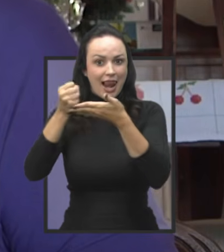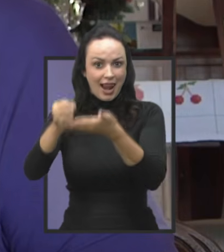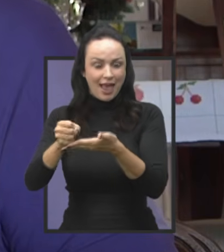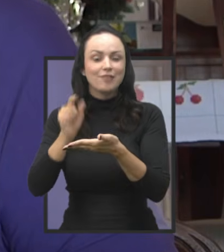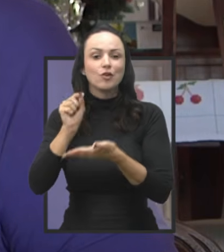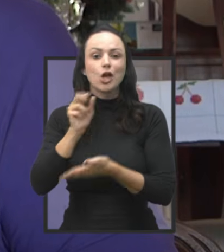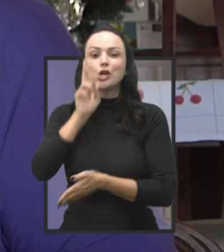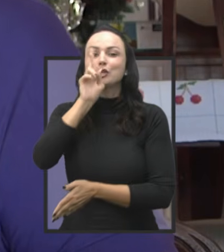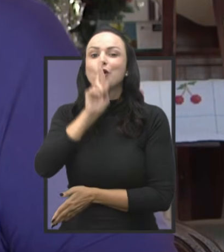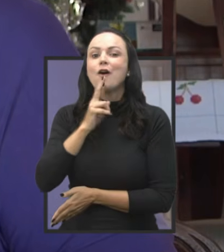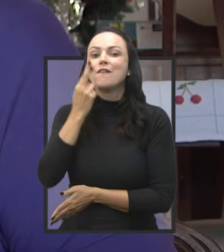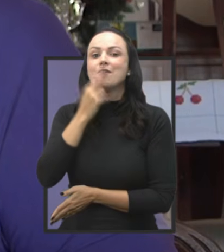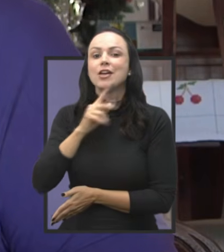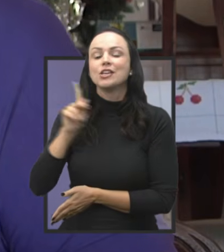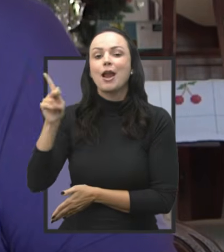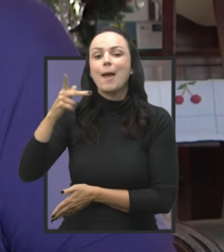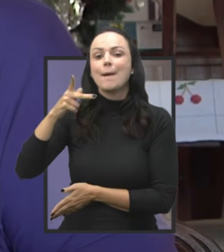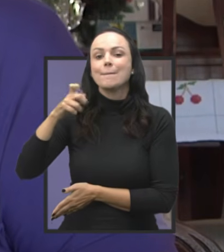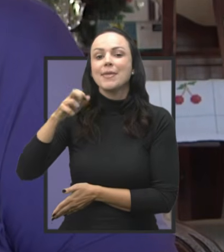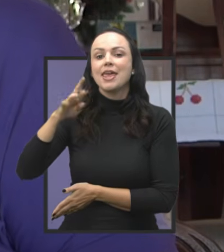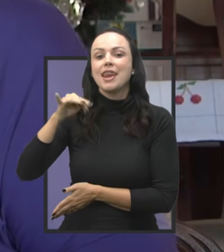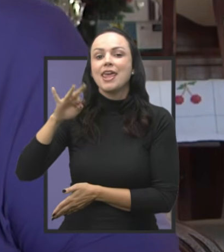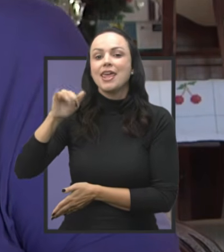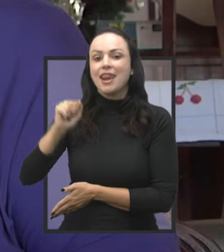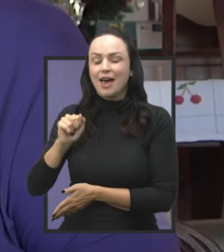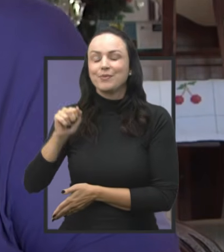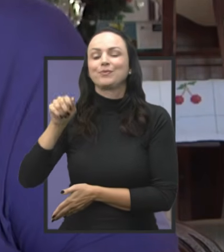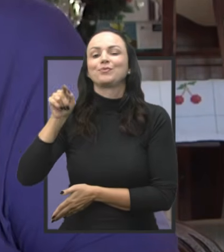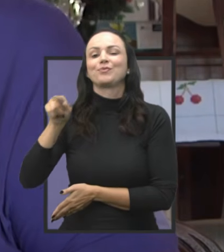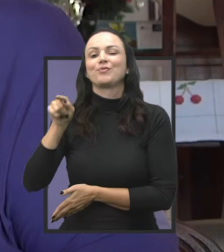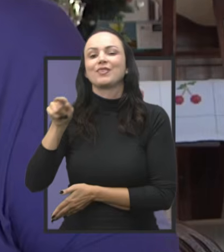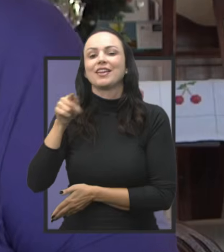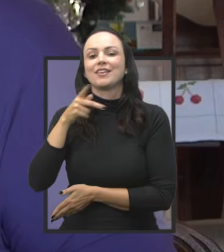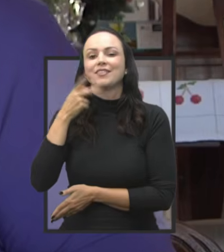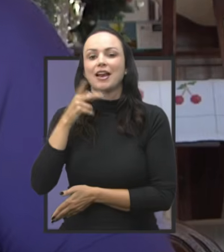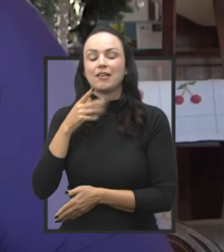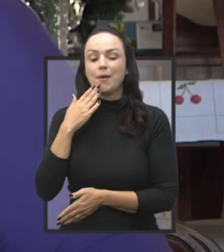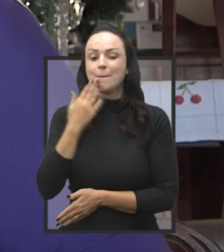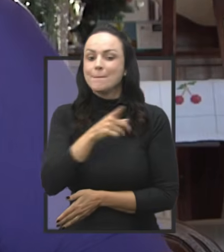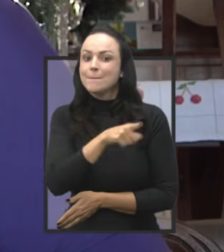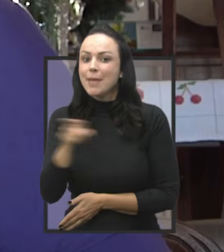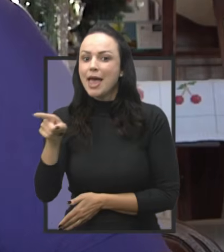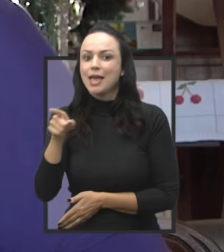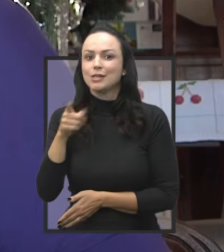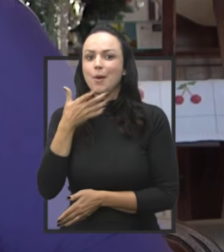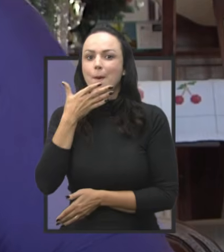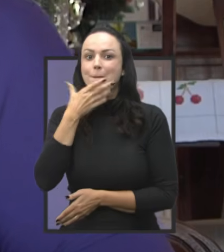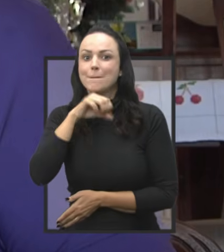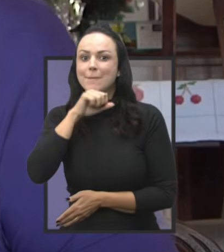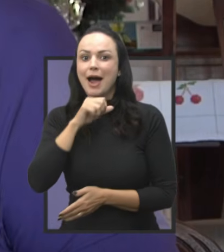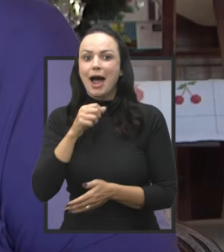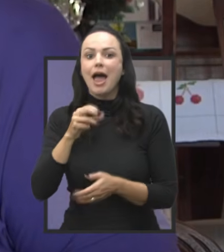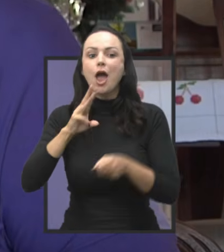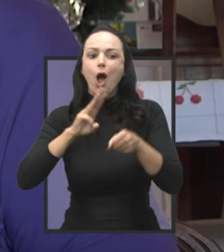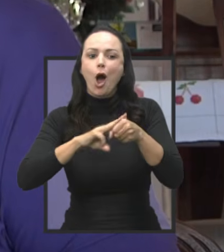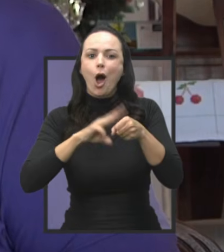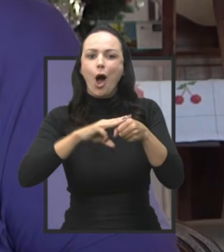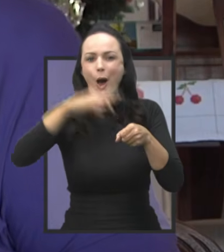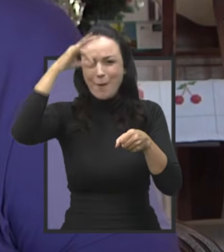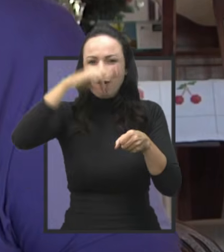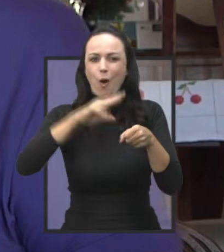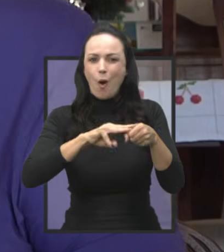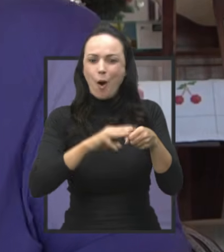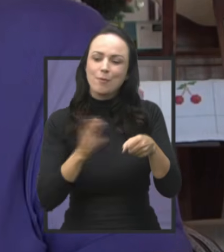noite para tomar sorvete no Pereira, né? Então ele falava assim, pede pro pai a Kombi, nós vamos tomar